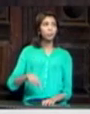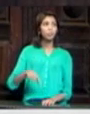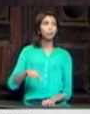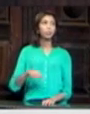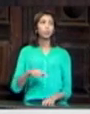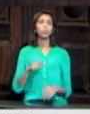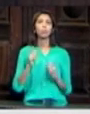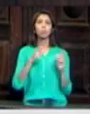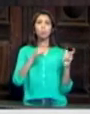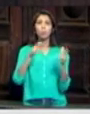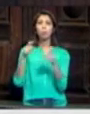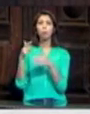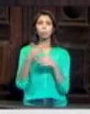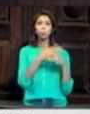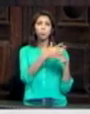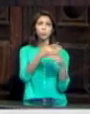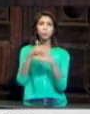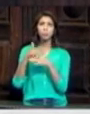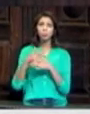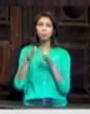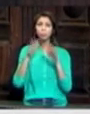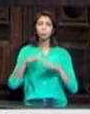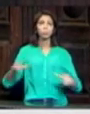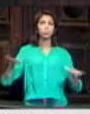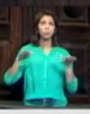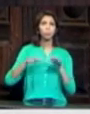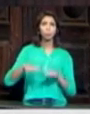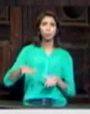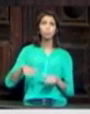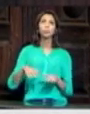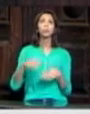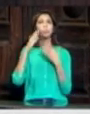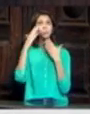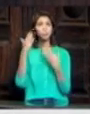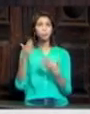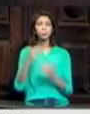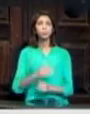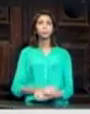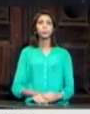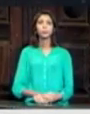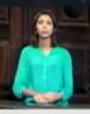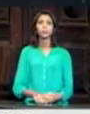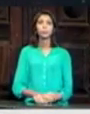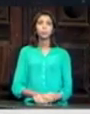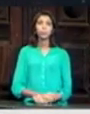os municípios que integram a região dos Lagos para esse debate. Muito obrigado, senhor presidente.